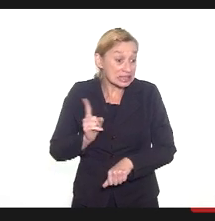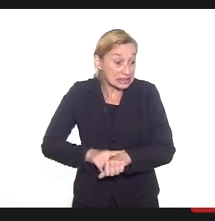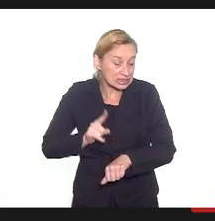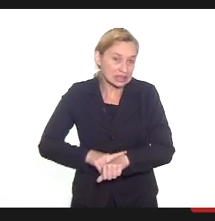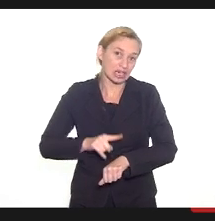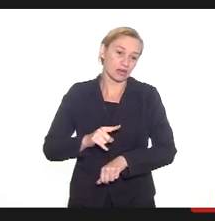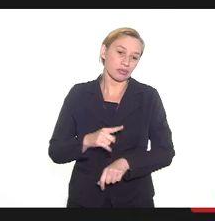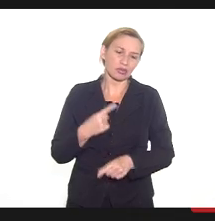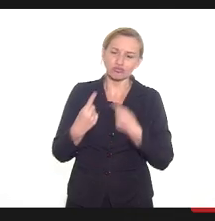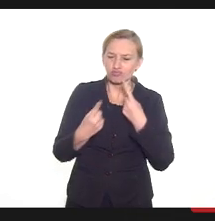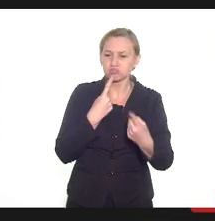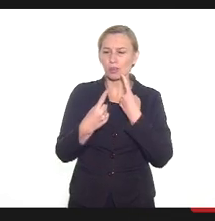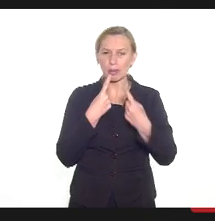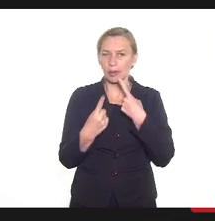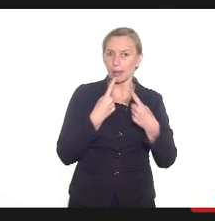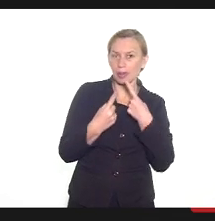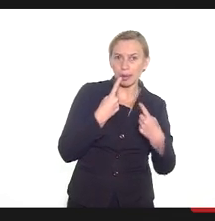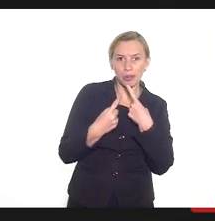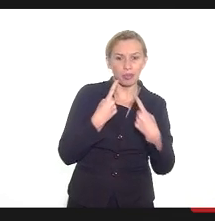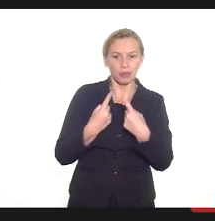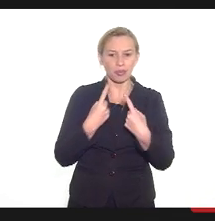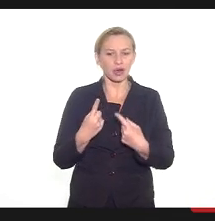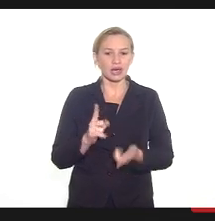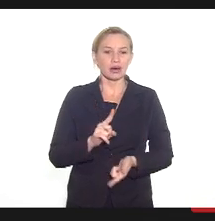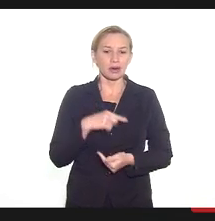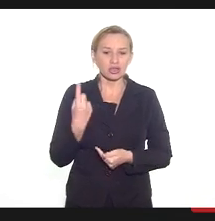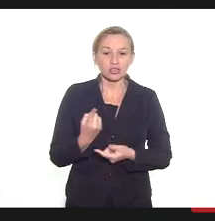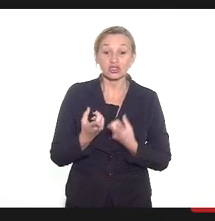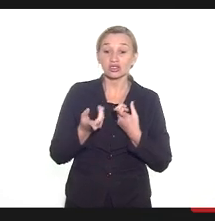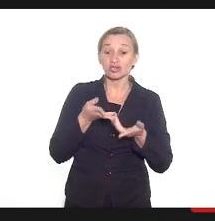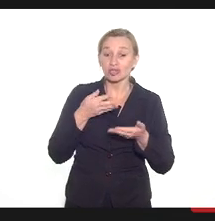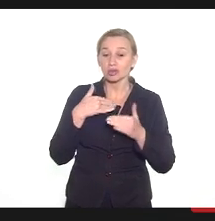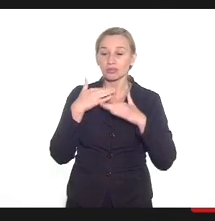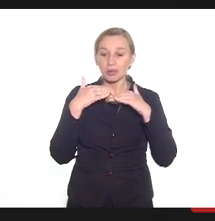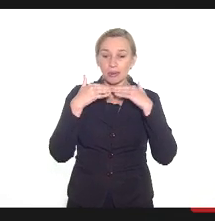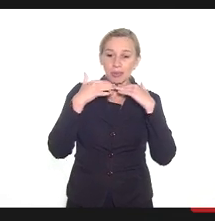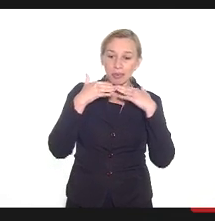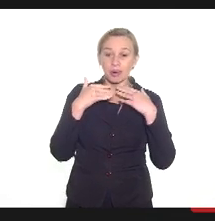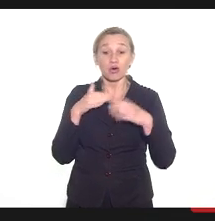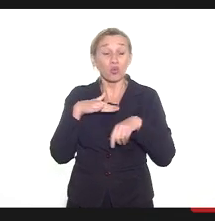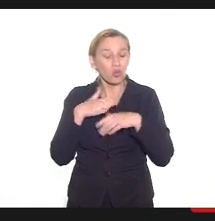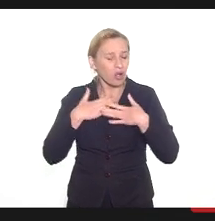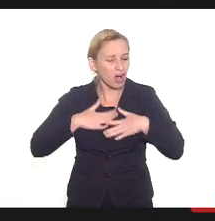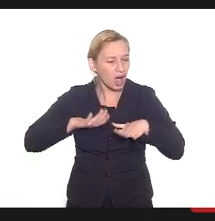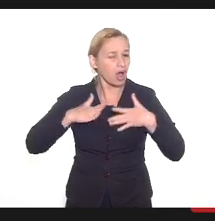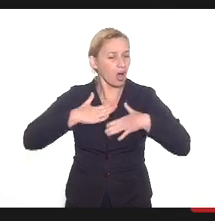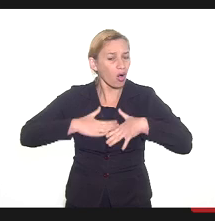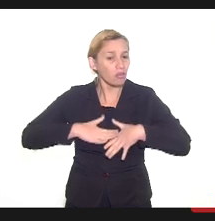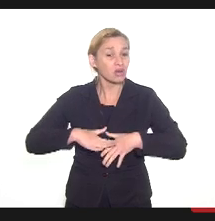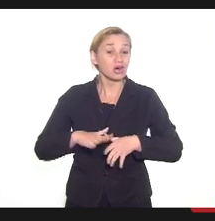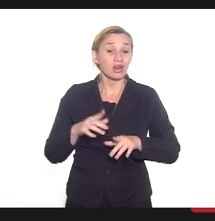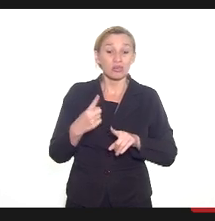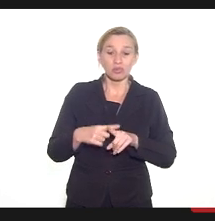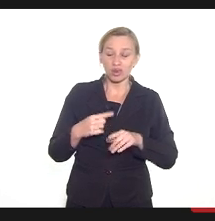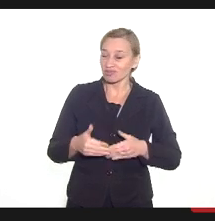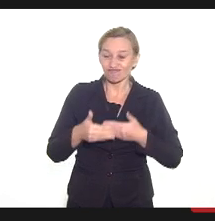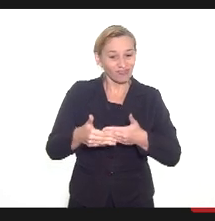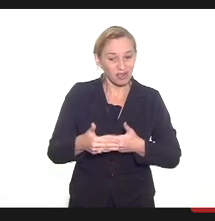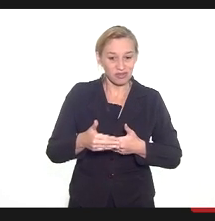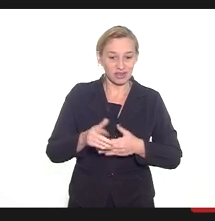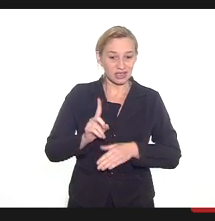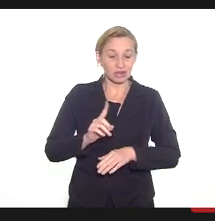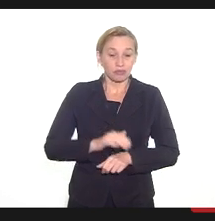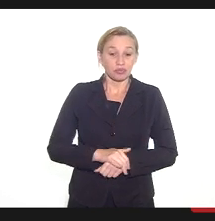para a gente debater, esse tempo para a gente dialogar com calma, porque senão a gente realmente não avança.